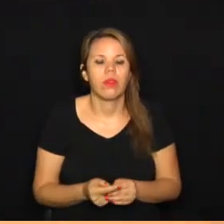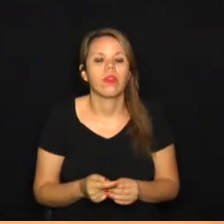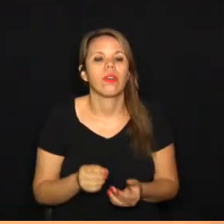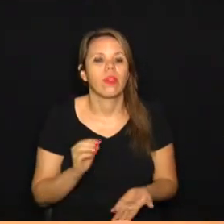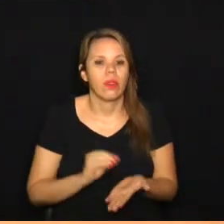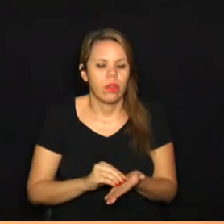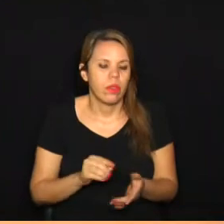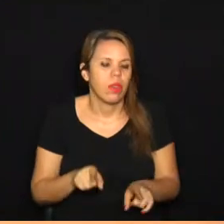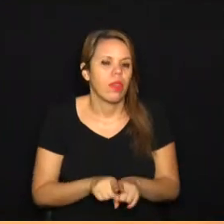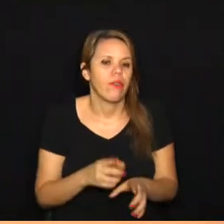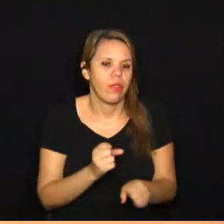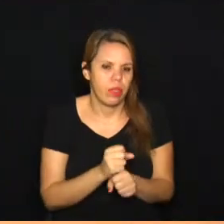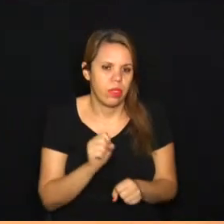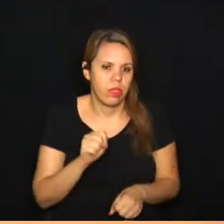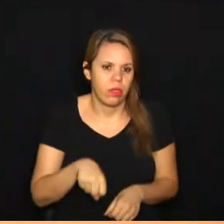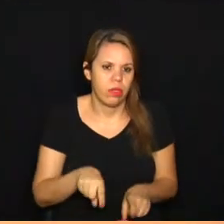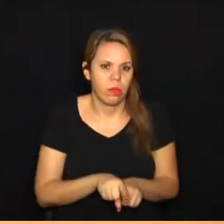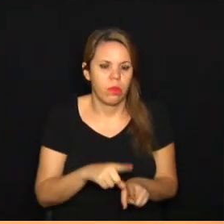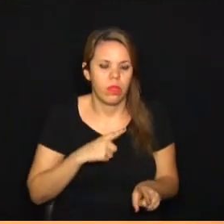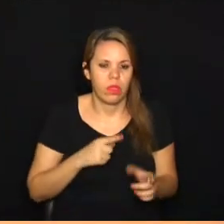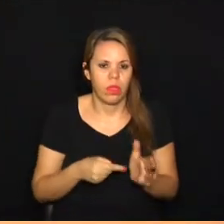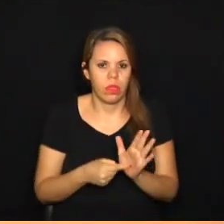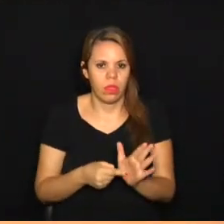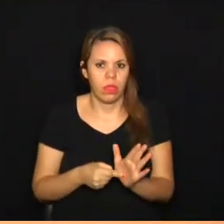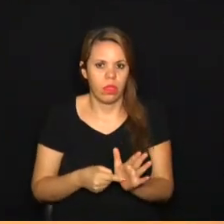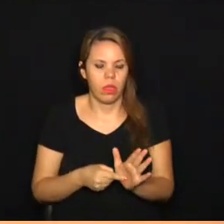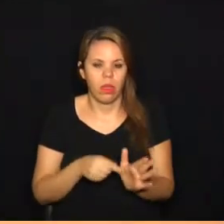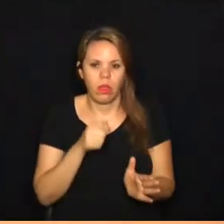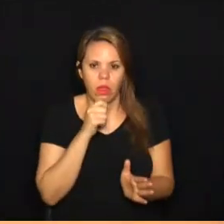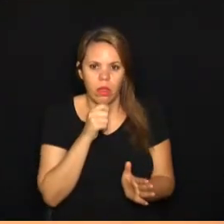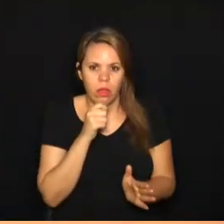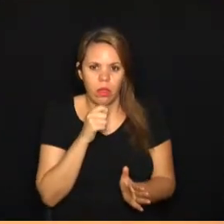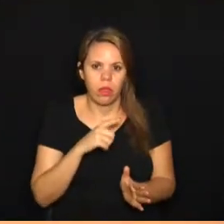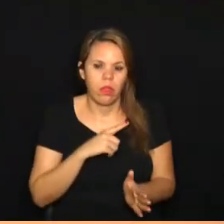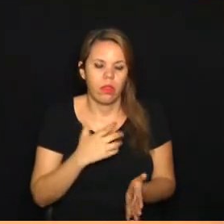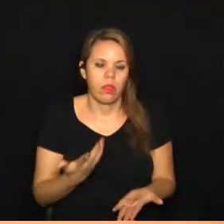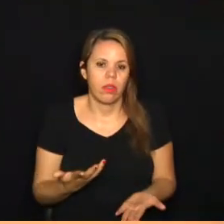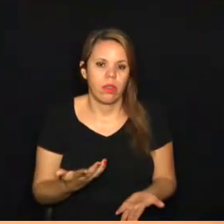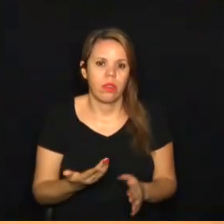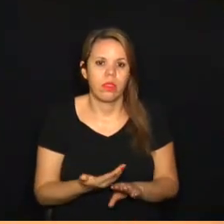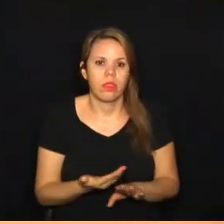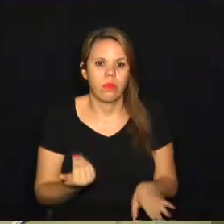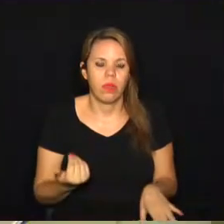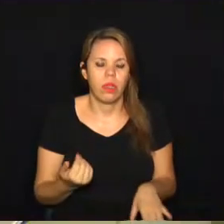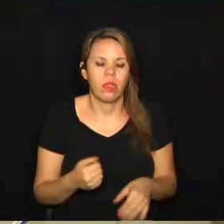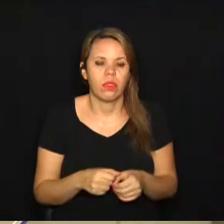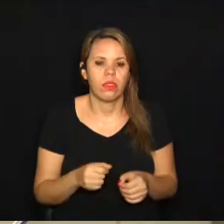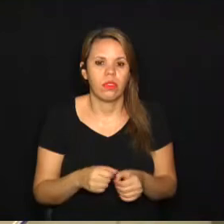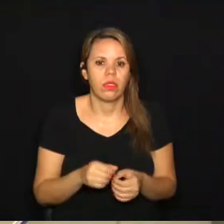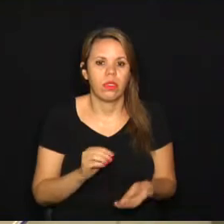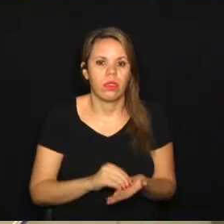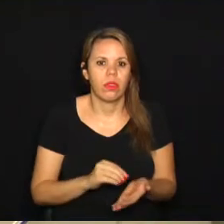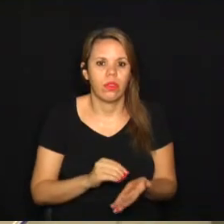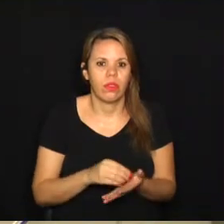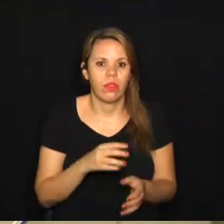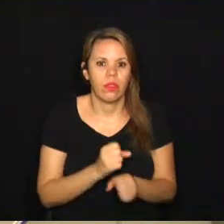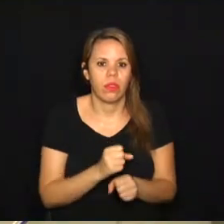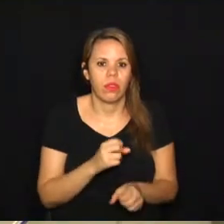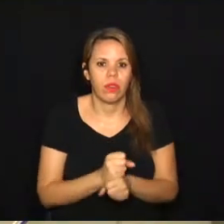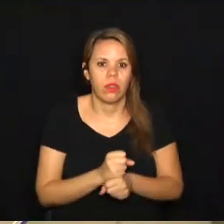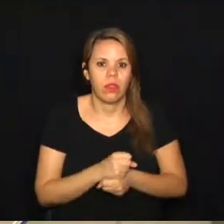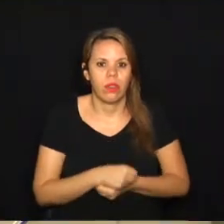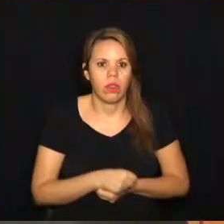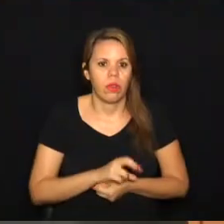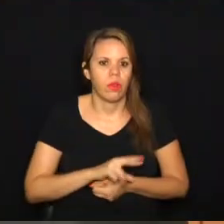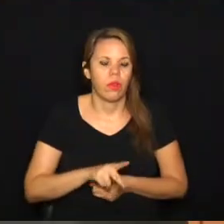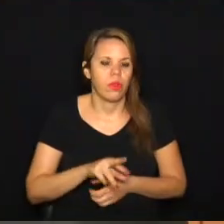sim. No caso tem esse valor, não? Tem, então, ele fica separado, porque aí o déficit financeiro ele